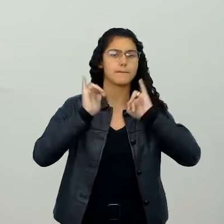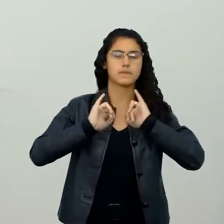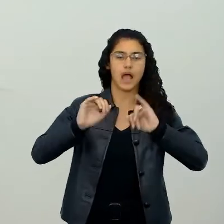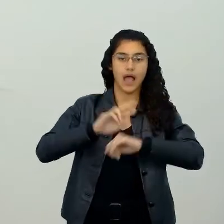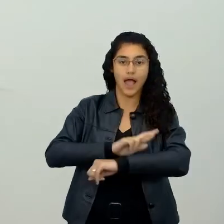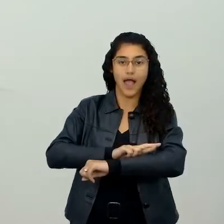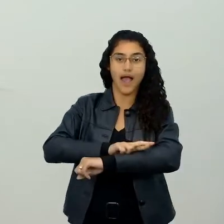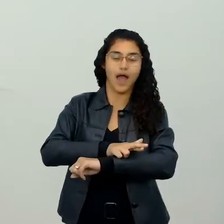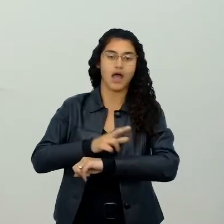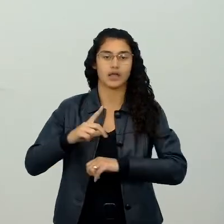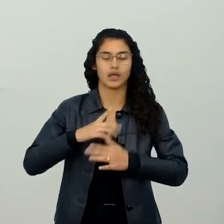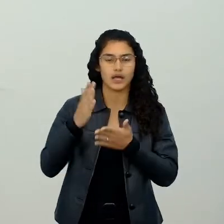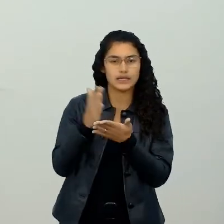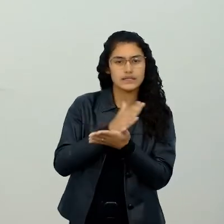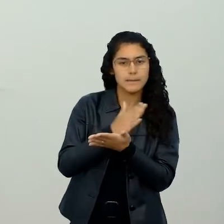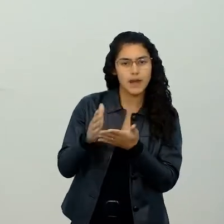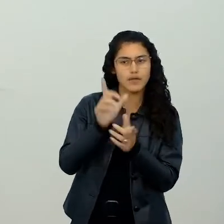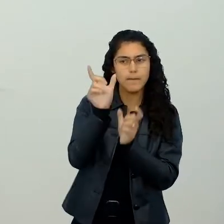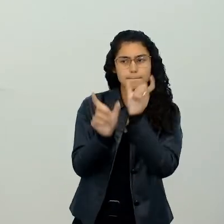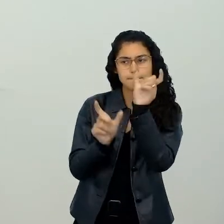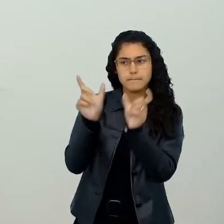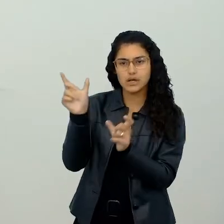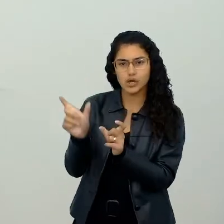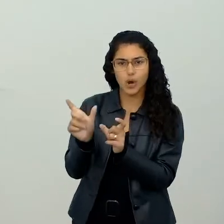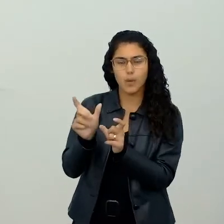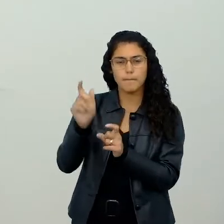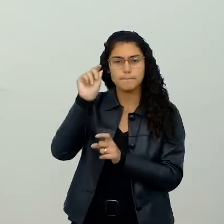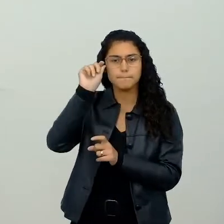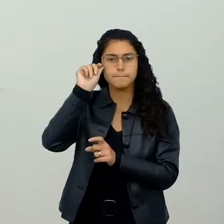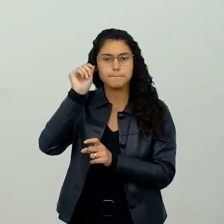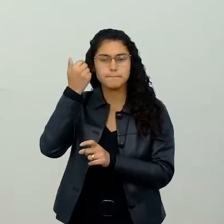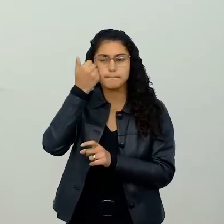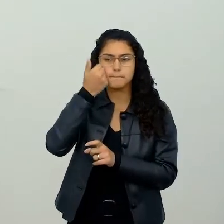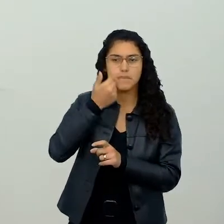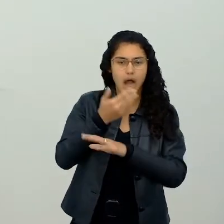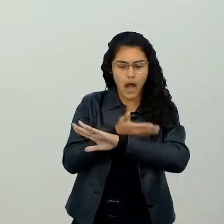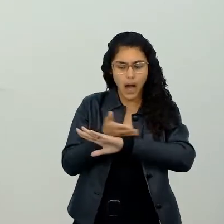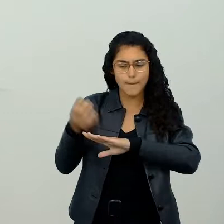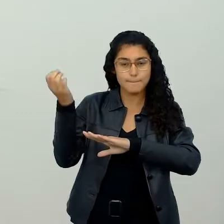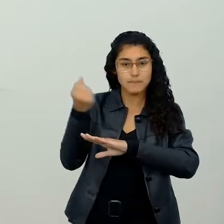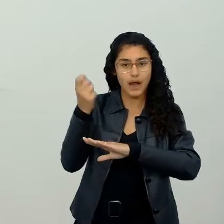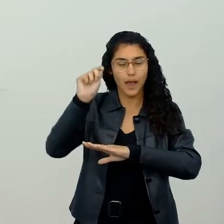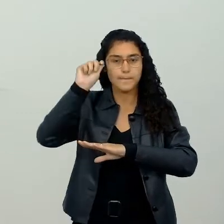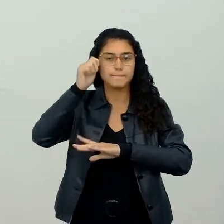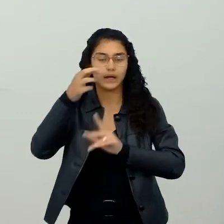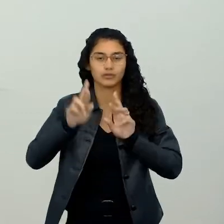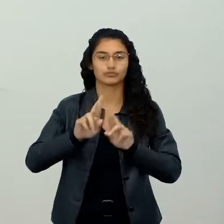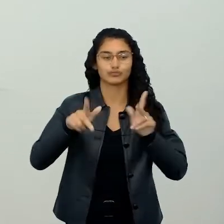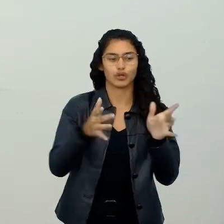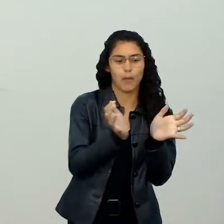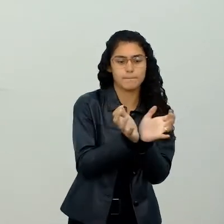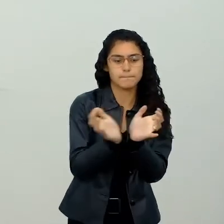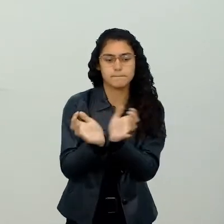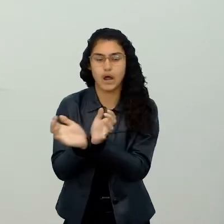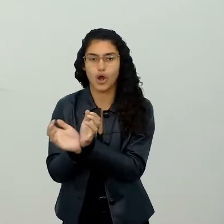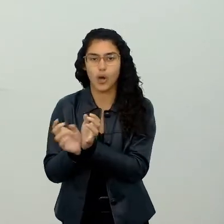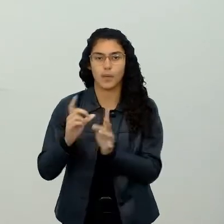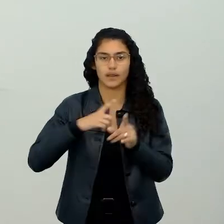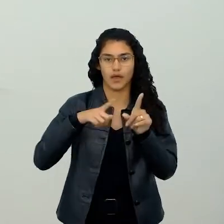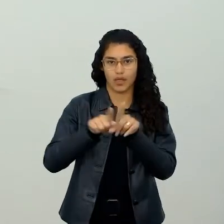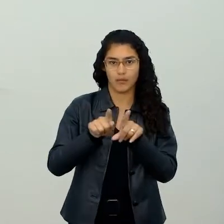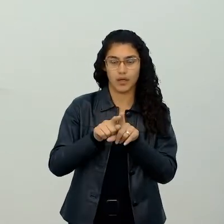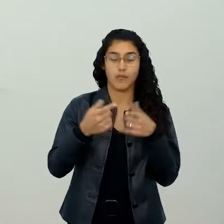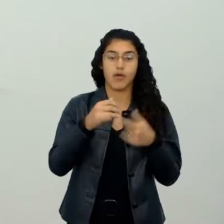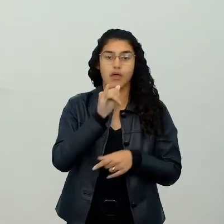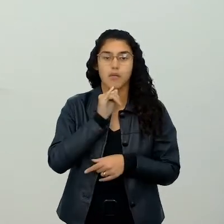raça que separava as pessoas de cor de pele branca e de cor de pele preta em diferentes grupos, sendo que a raça